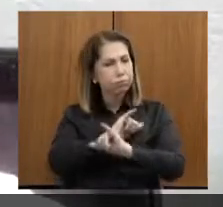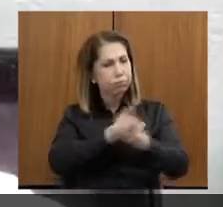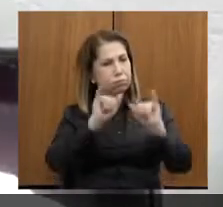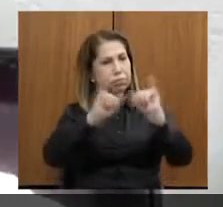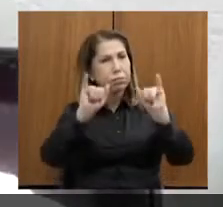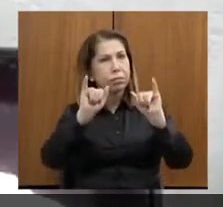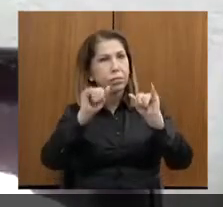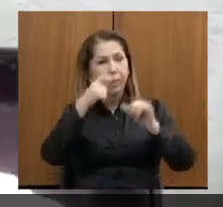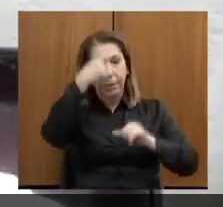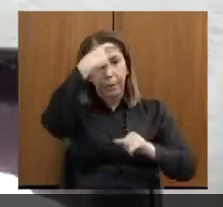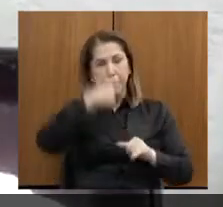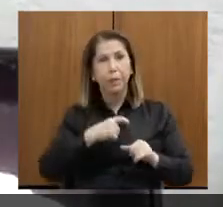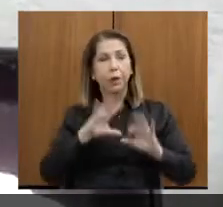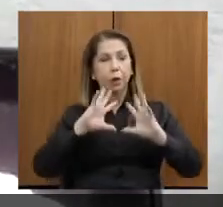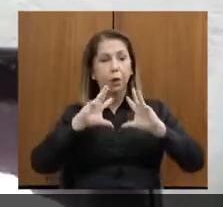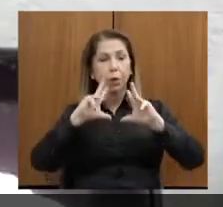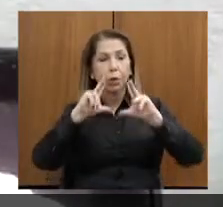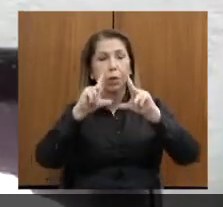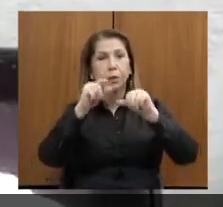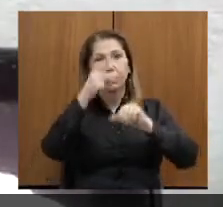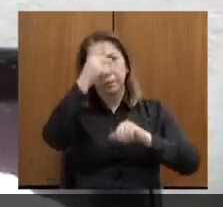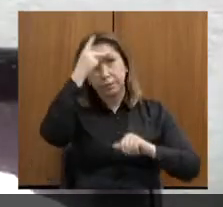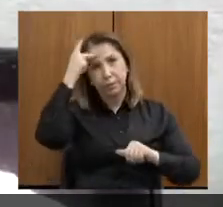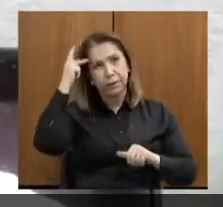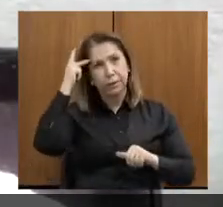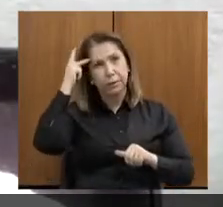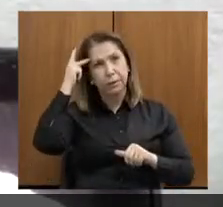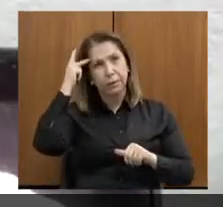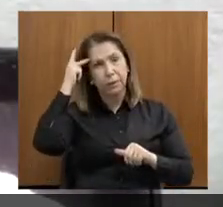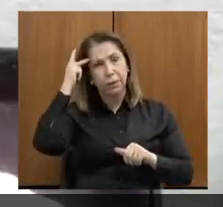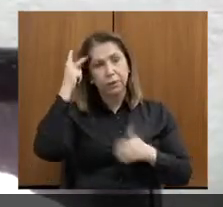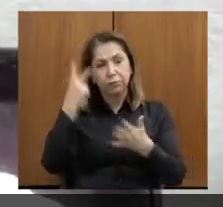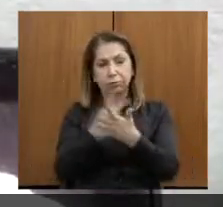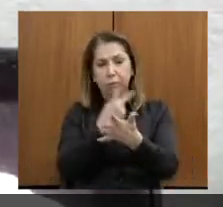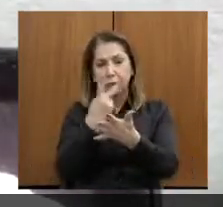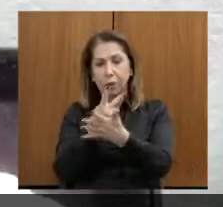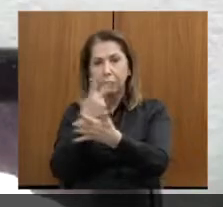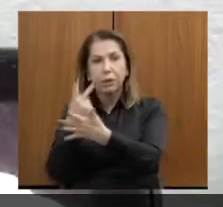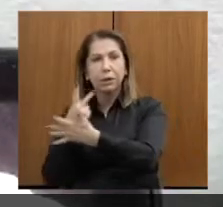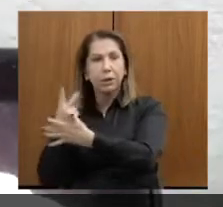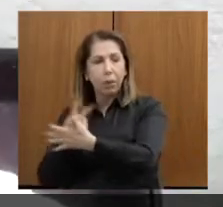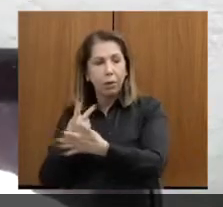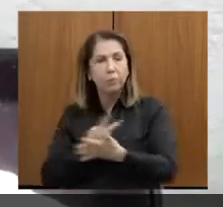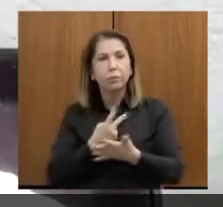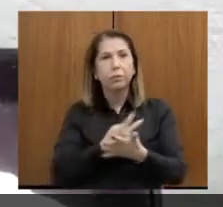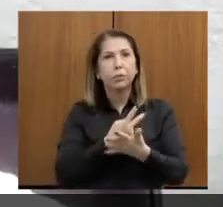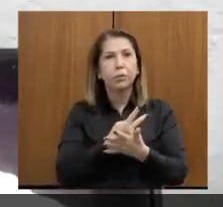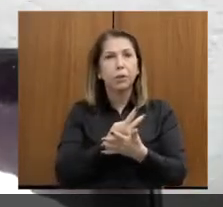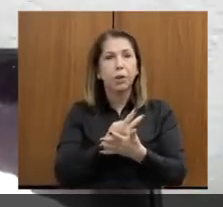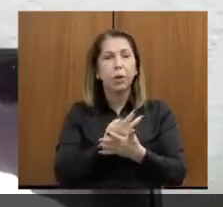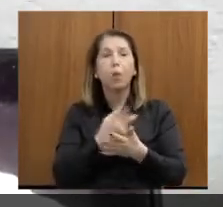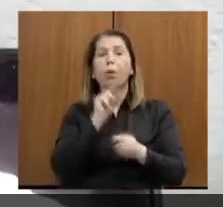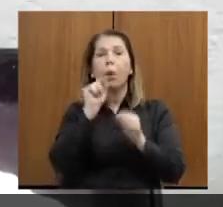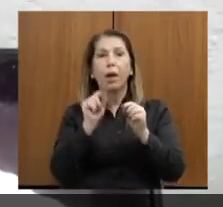a despeito de todas as situações que levaram ao apagamento ou